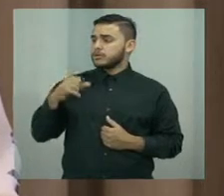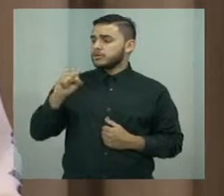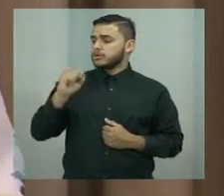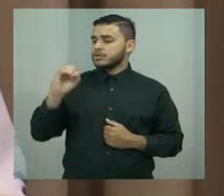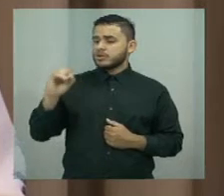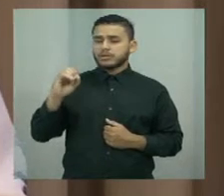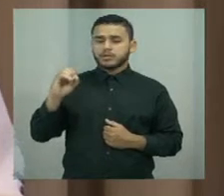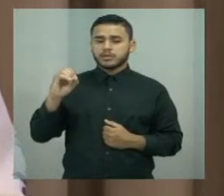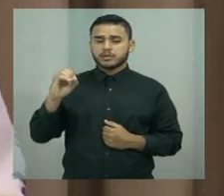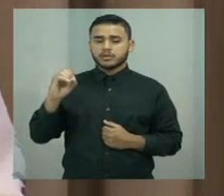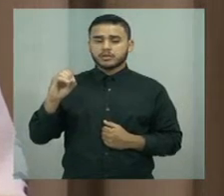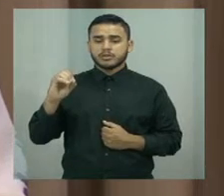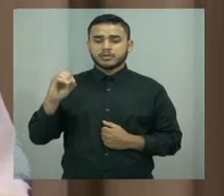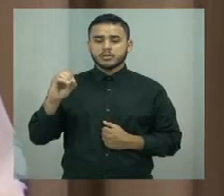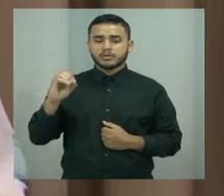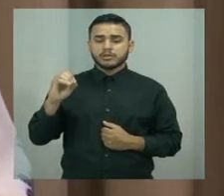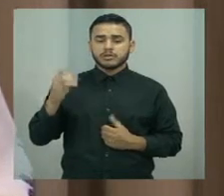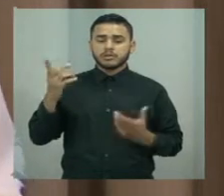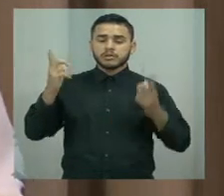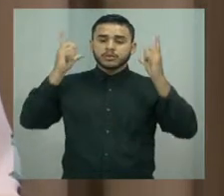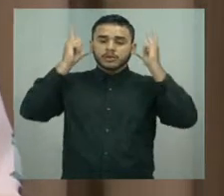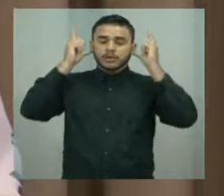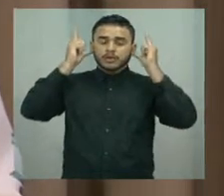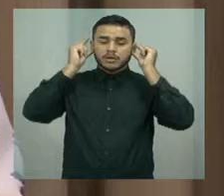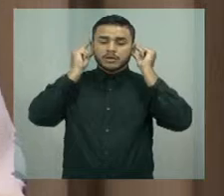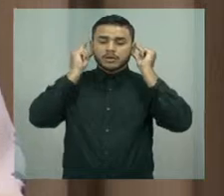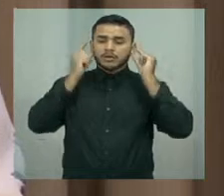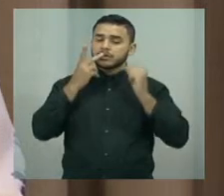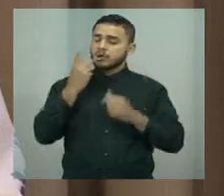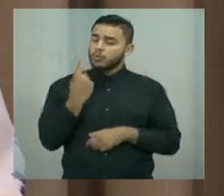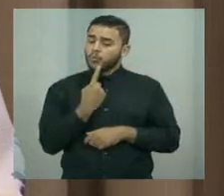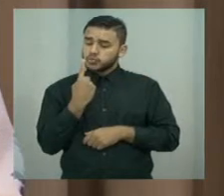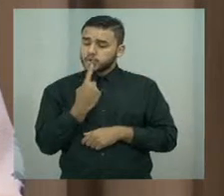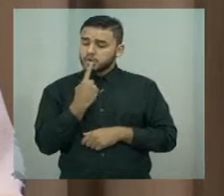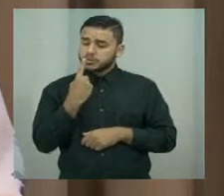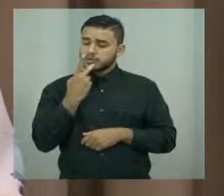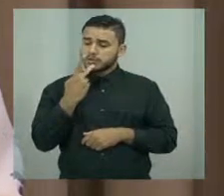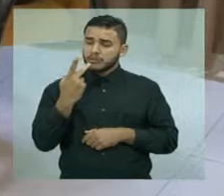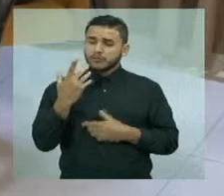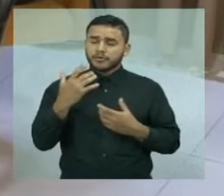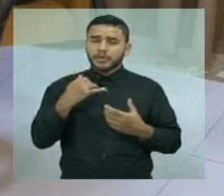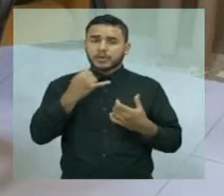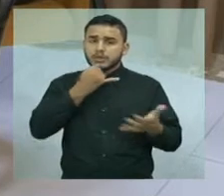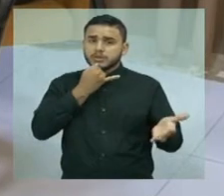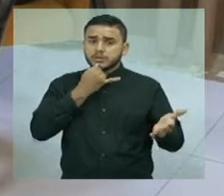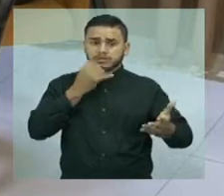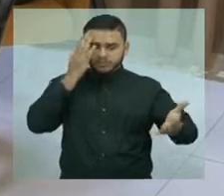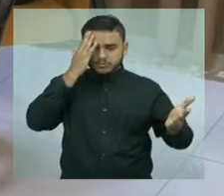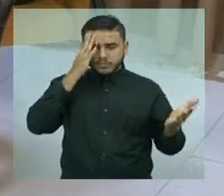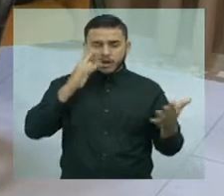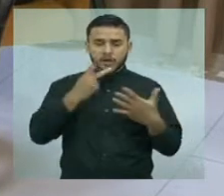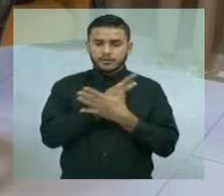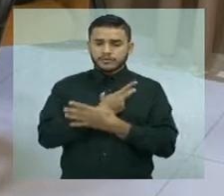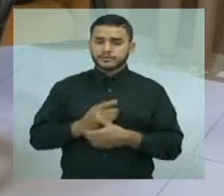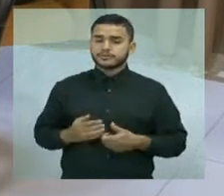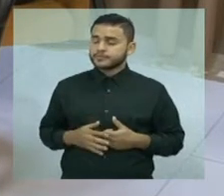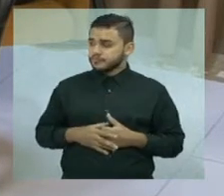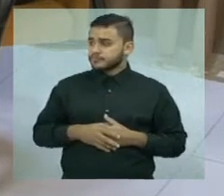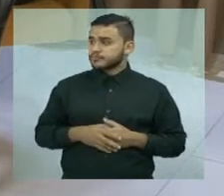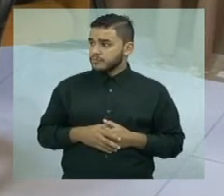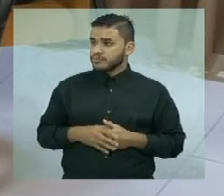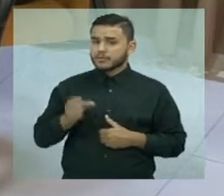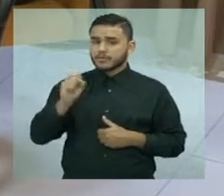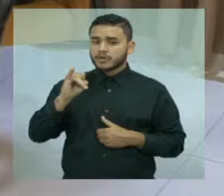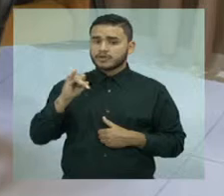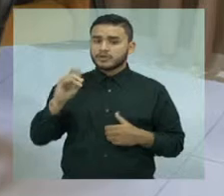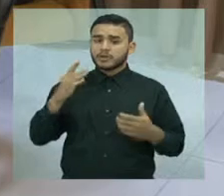anos com isolamento social, porque não escuta direito. Ou só buscar o médico quando tiver um problema, né? Ou só buscar o